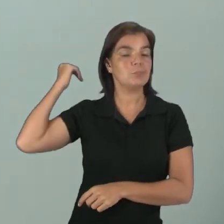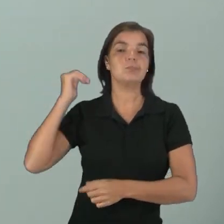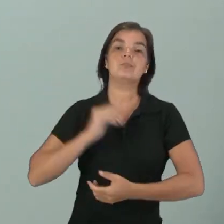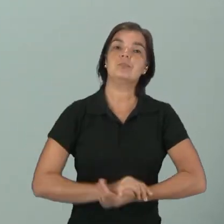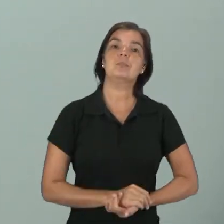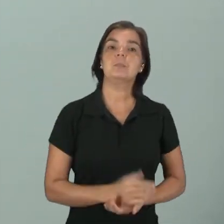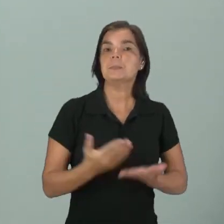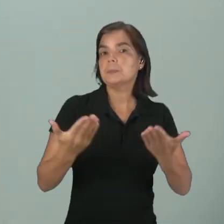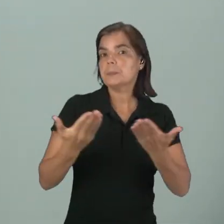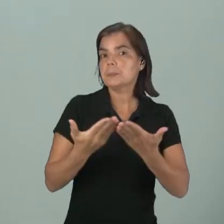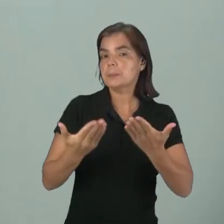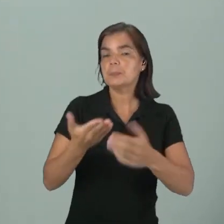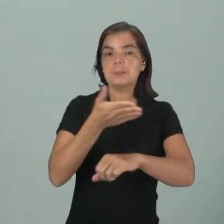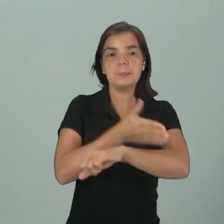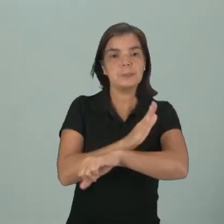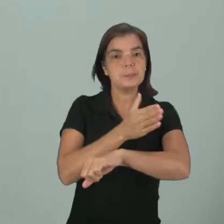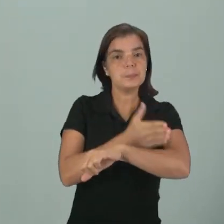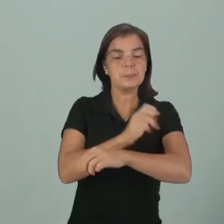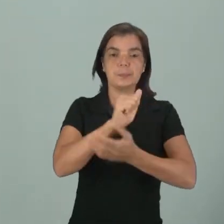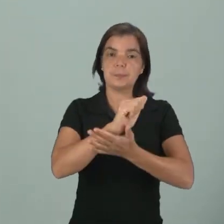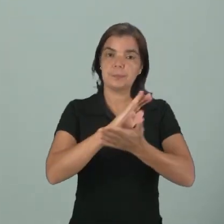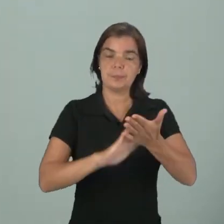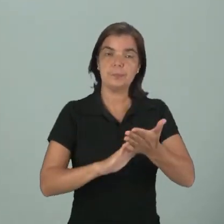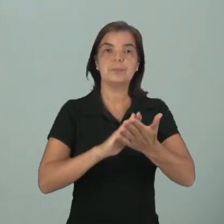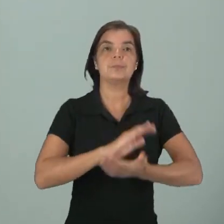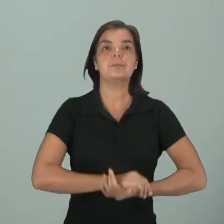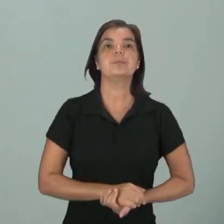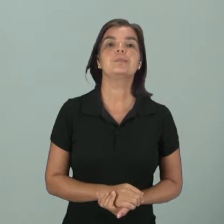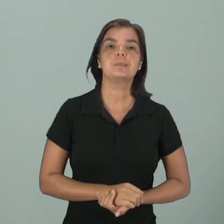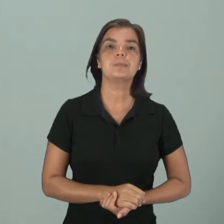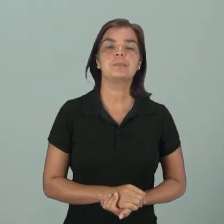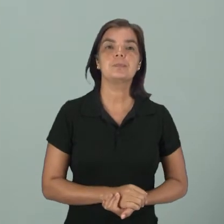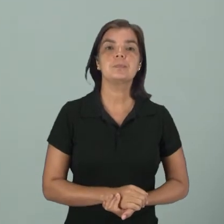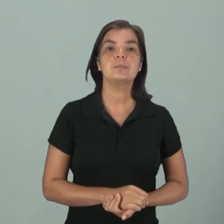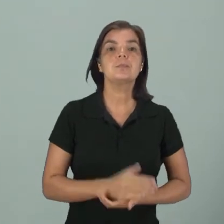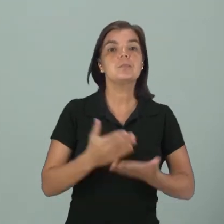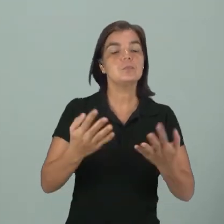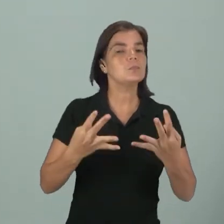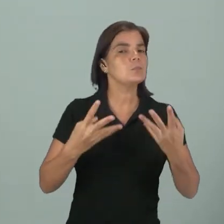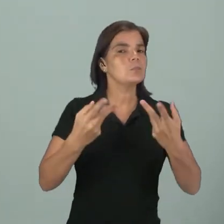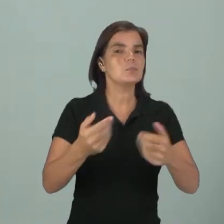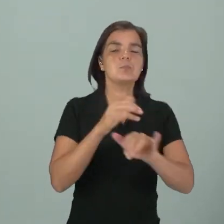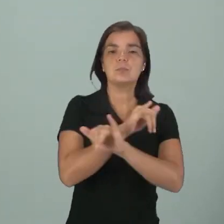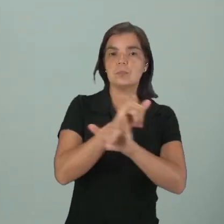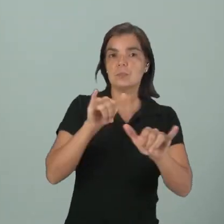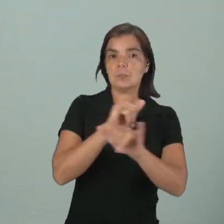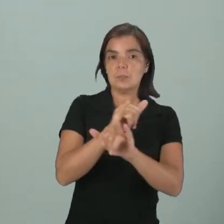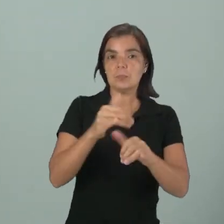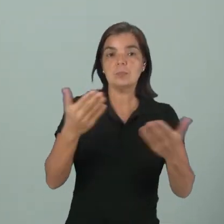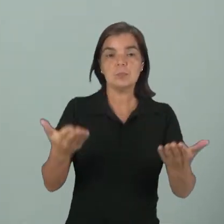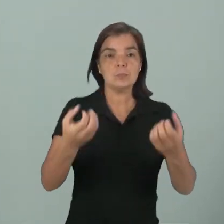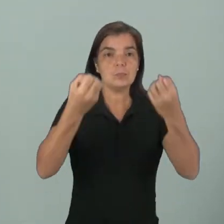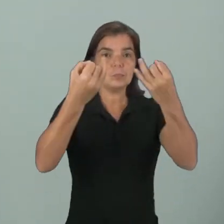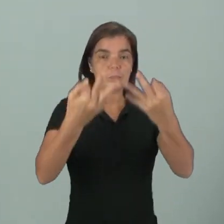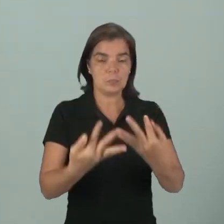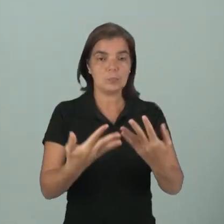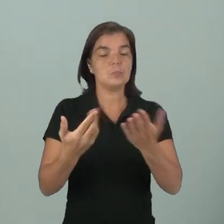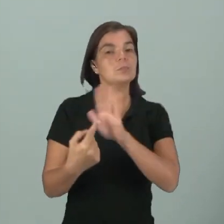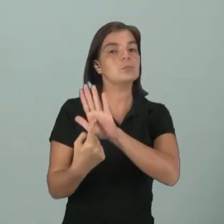humanidade. Agora, nós vamos exercitar o nosso aprendizado. Diante de todas as informações que